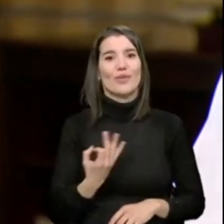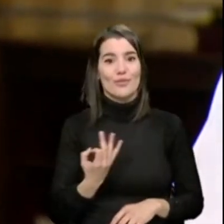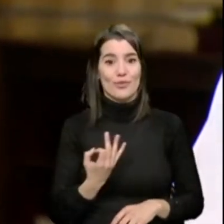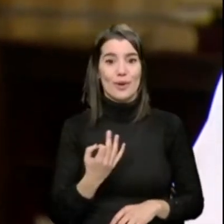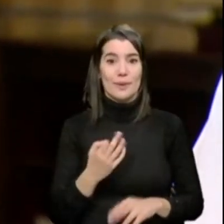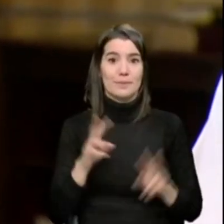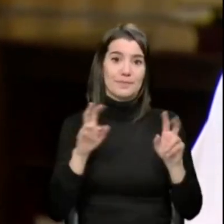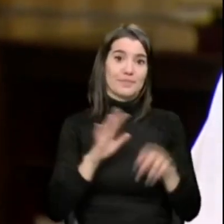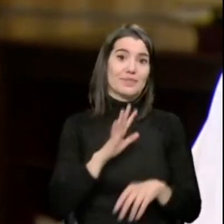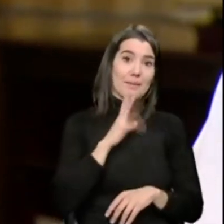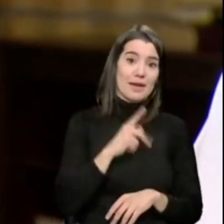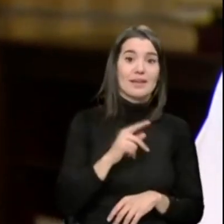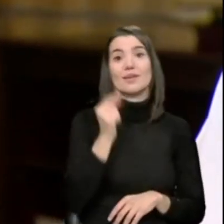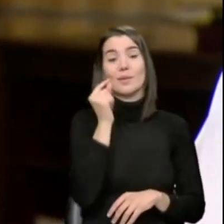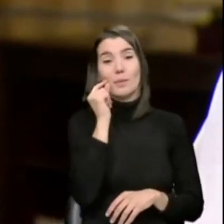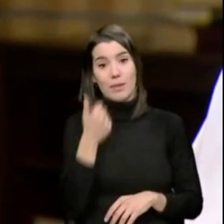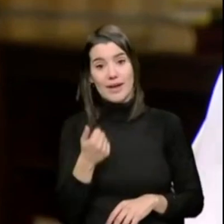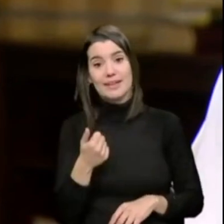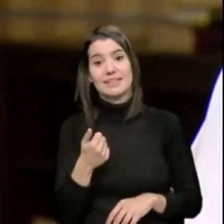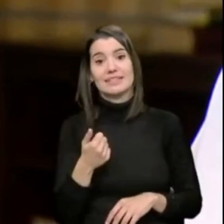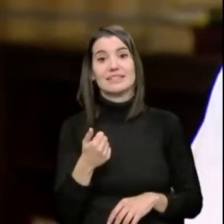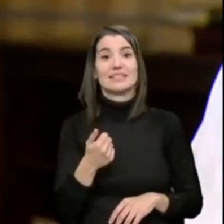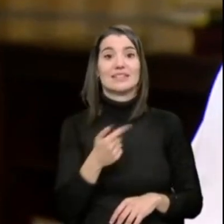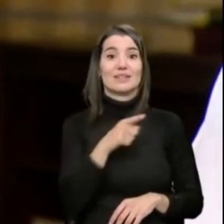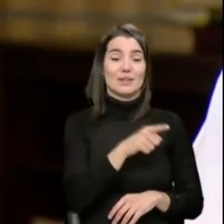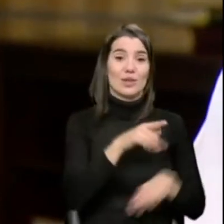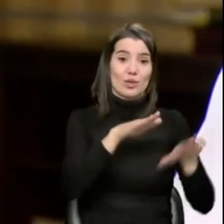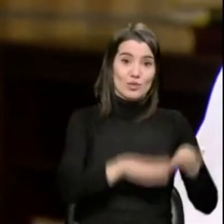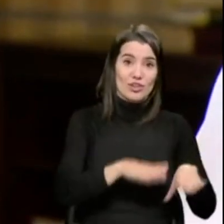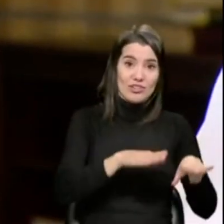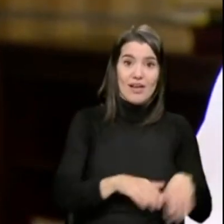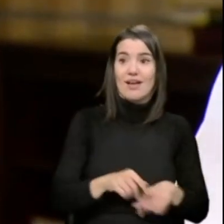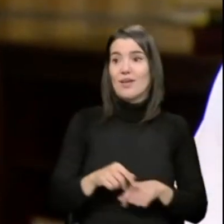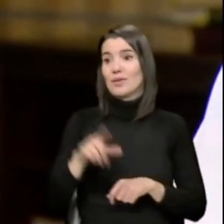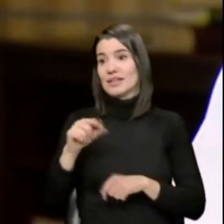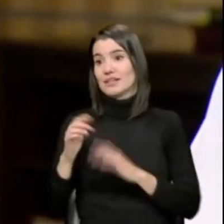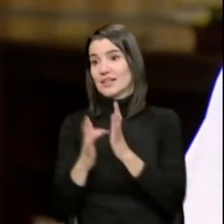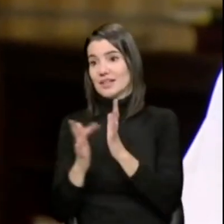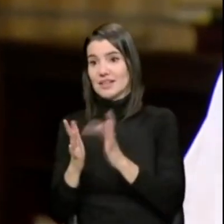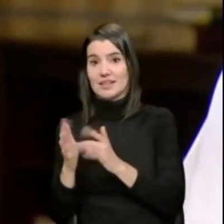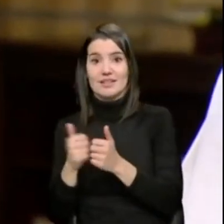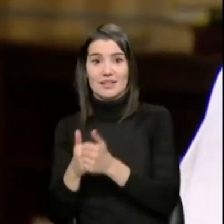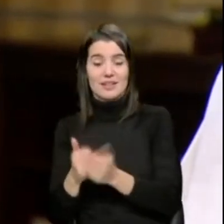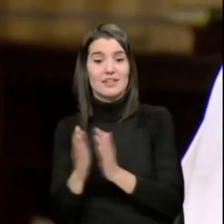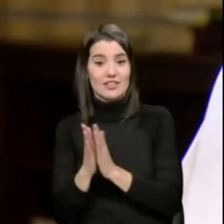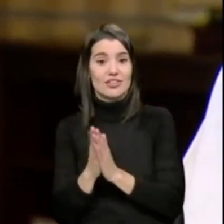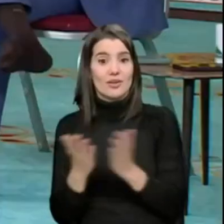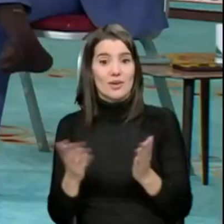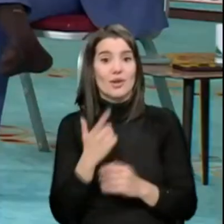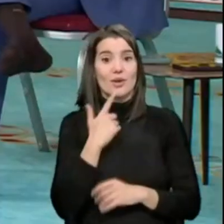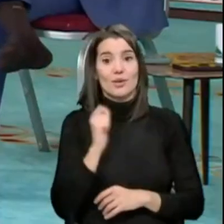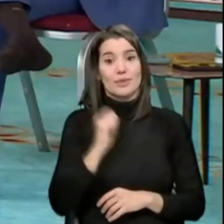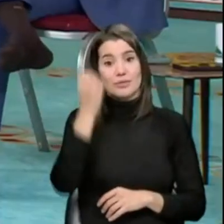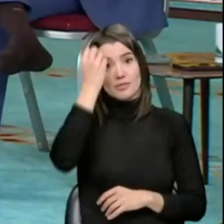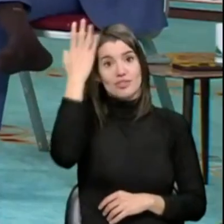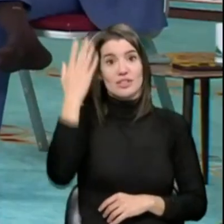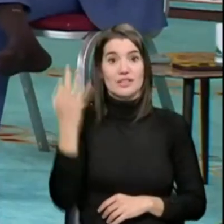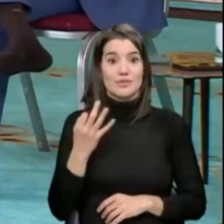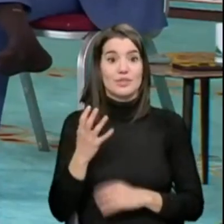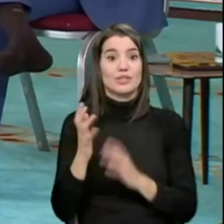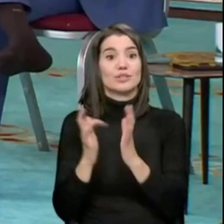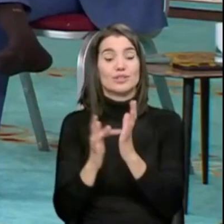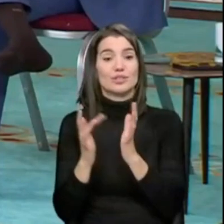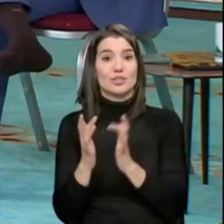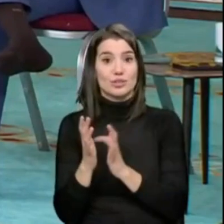a mãe e o pai tanto do Islão como do cristianismo. Não nos podemos esquecer que